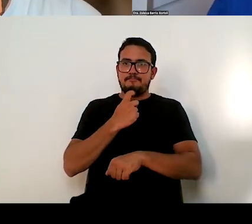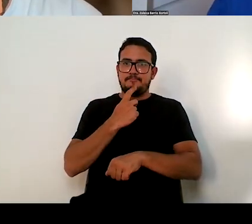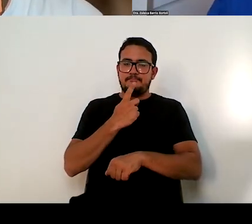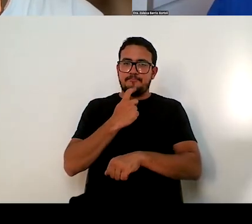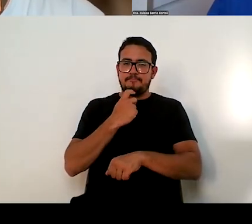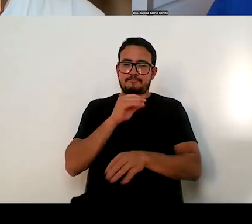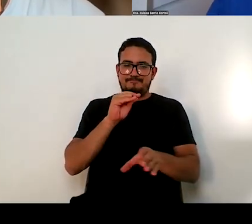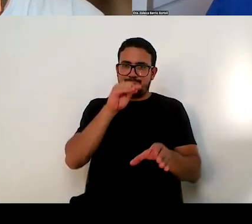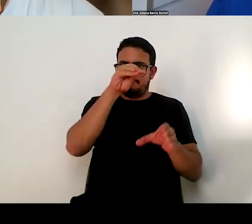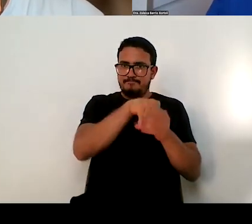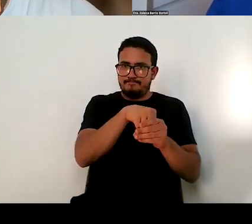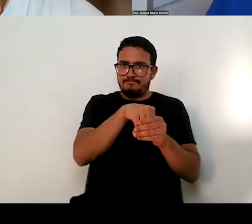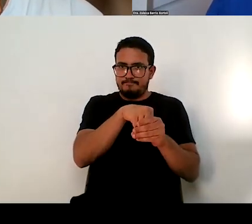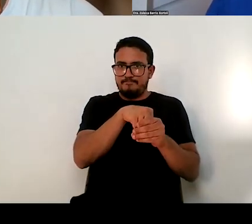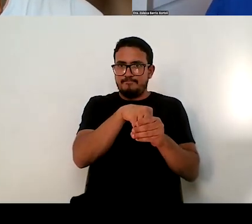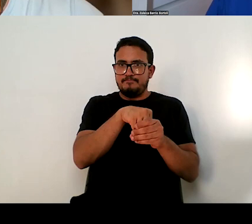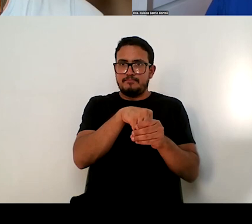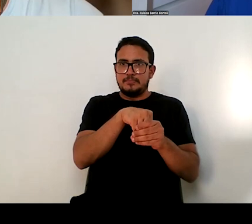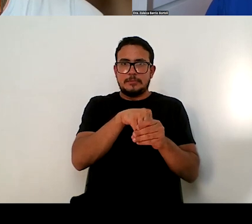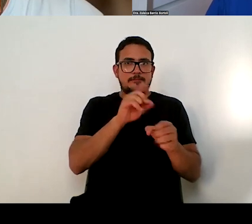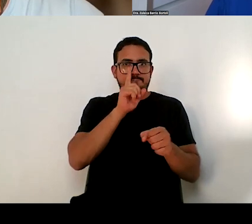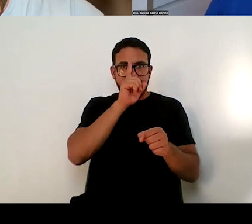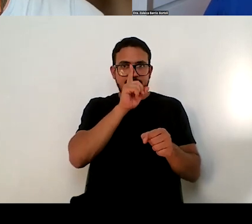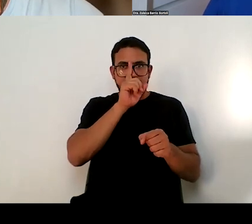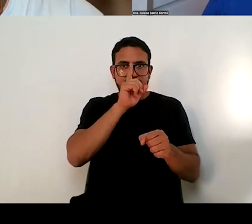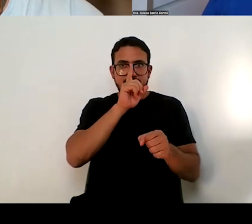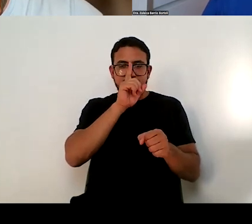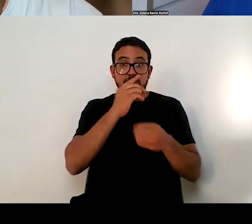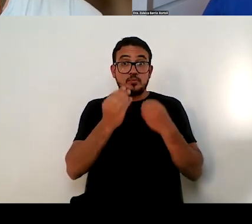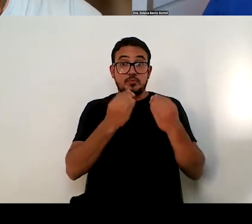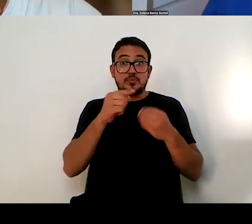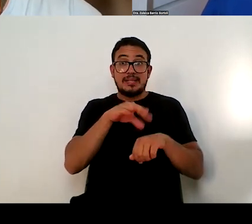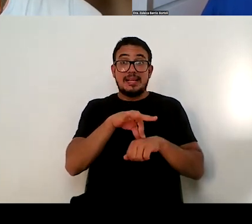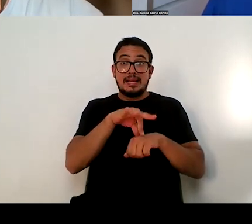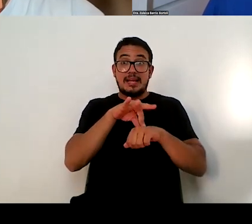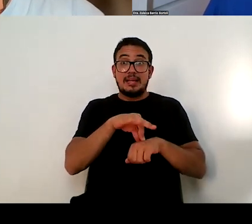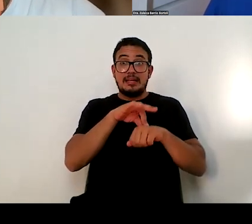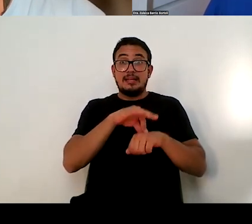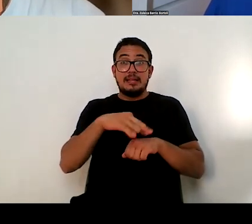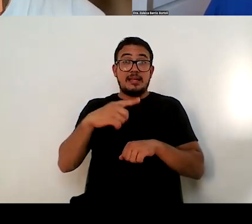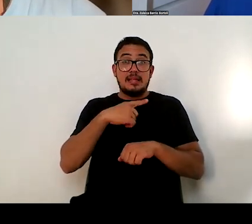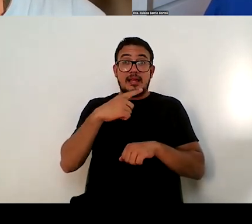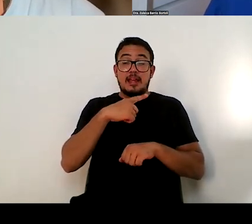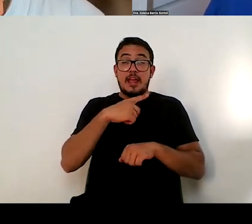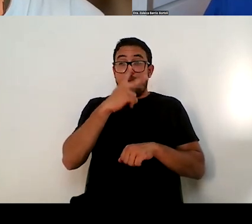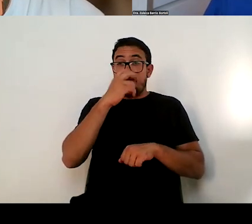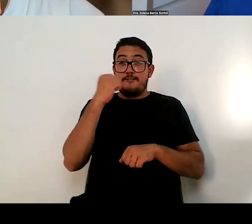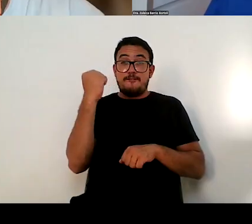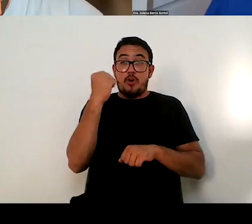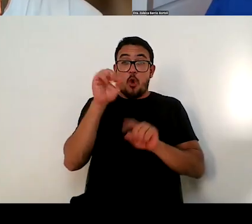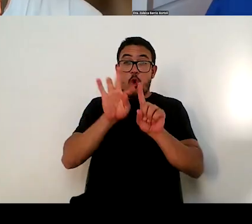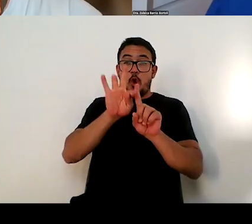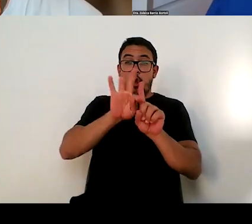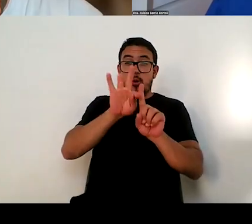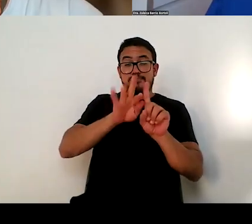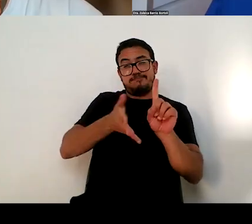quando a temperatura quando a carne está exposta a altas temperaturas, tá? A fumaça é pior, tá?